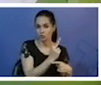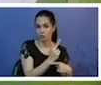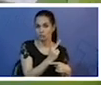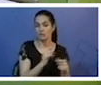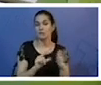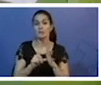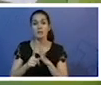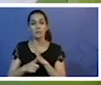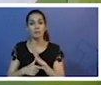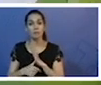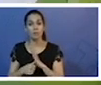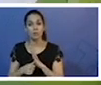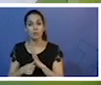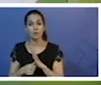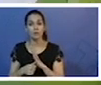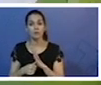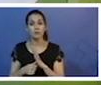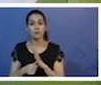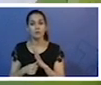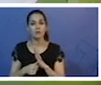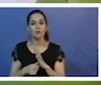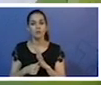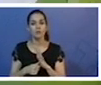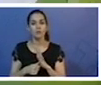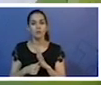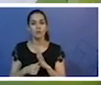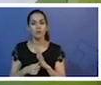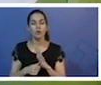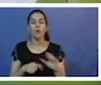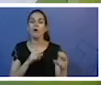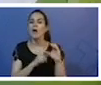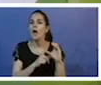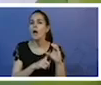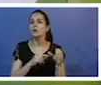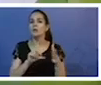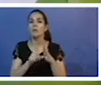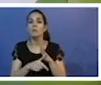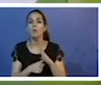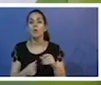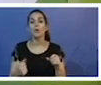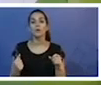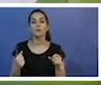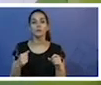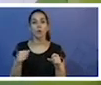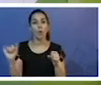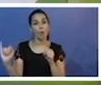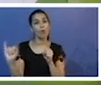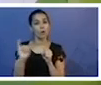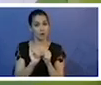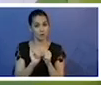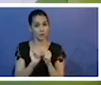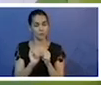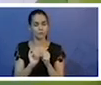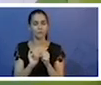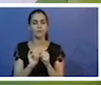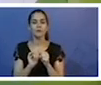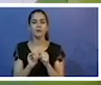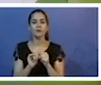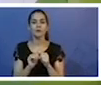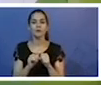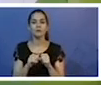eles têm 1 e 1, a fórmula vai ser KCl, né? Que é o K1Cl1, então a fórmula